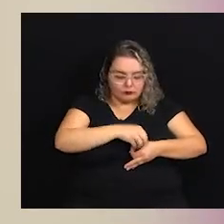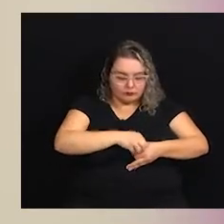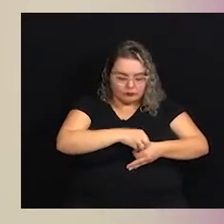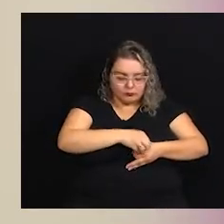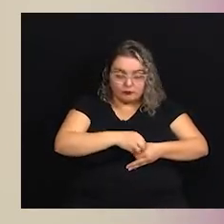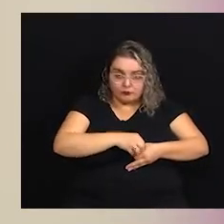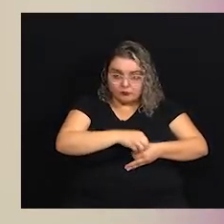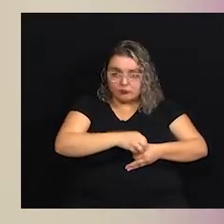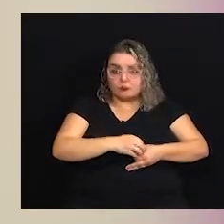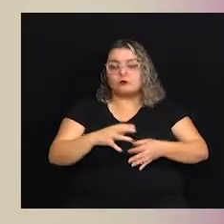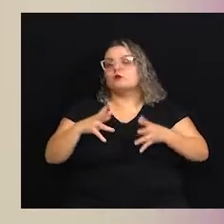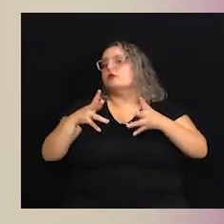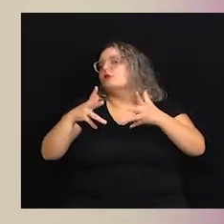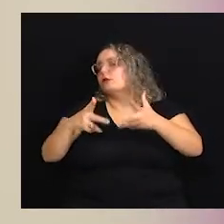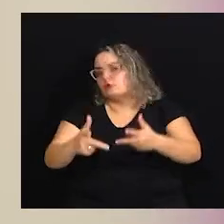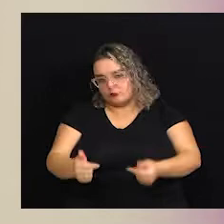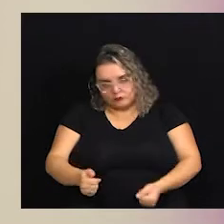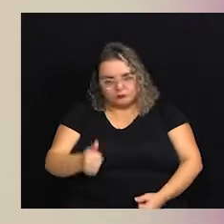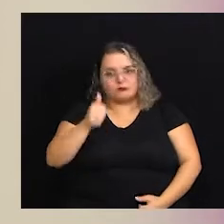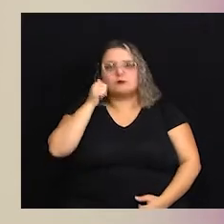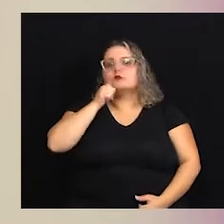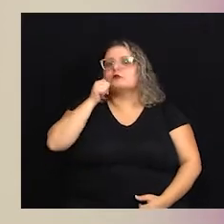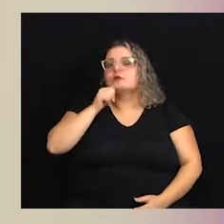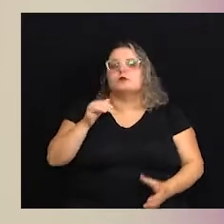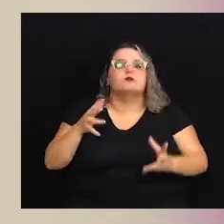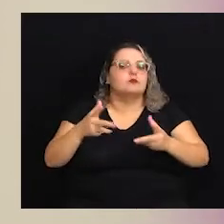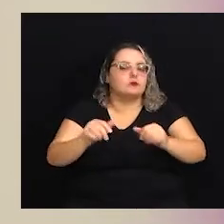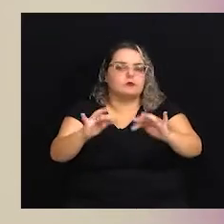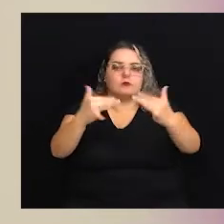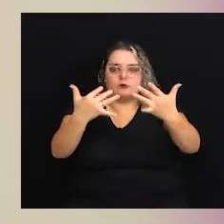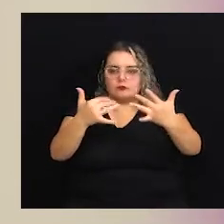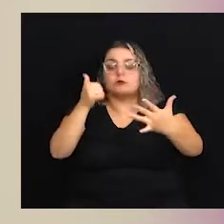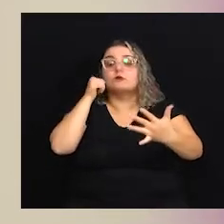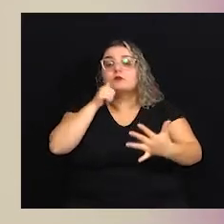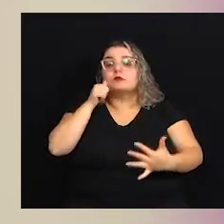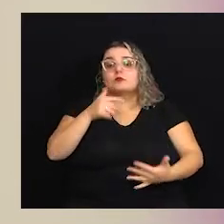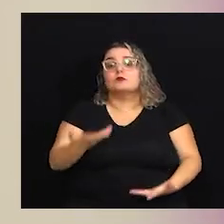isso vale para todas nós, para toda a nossa audiência feminina, nós vamos